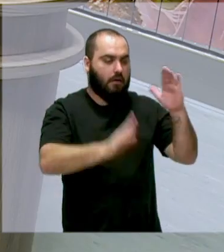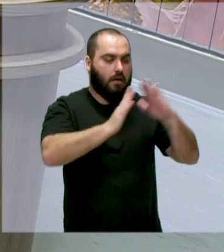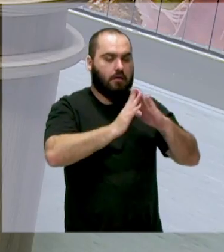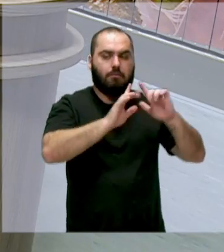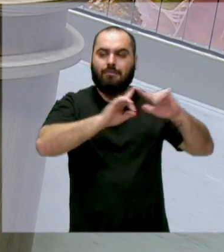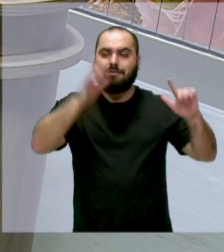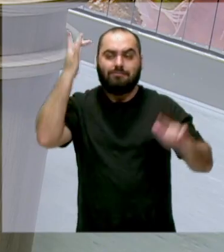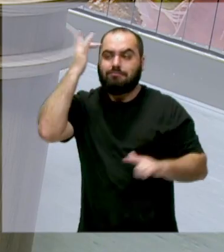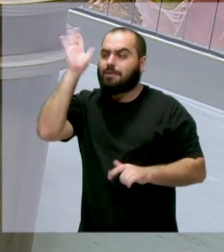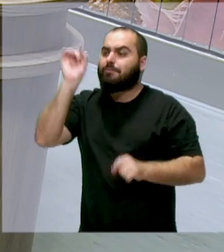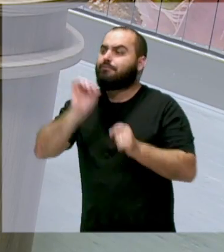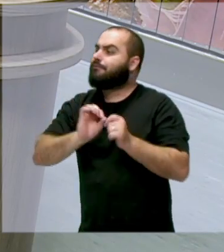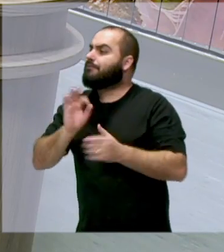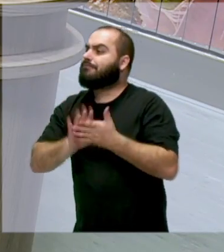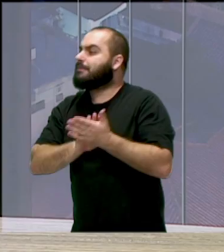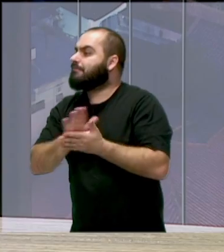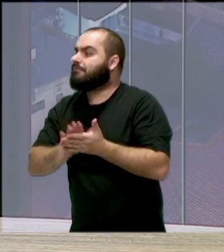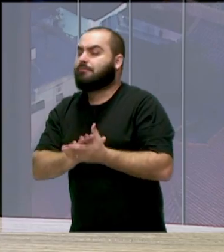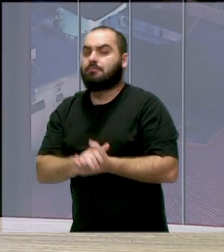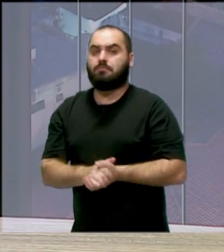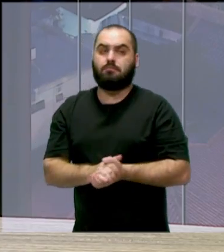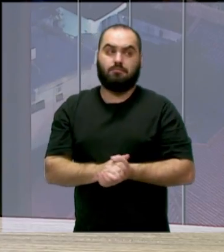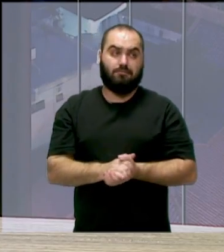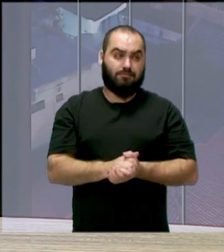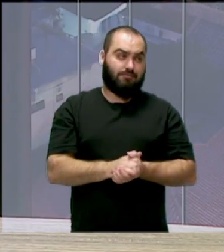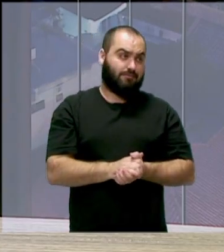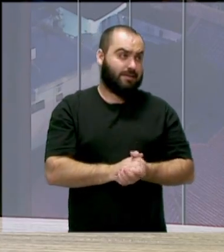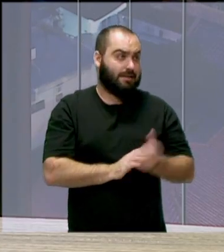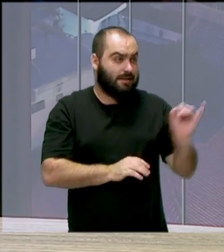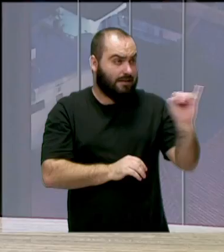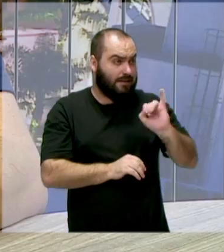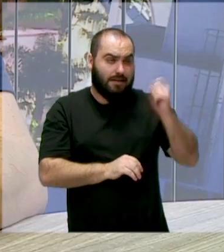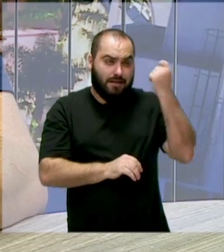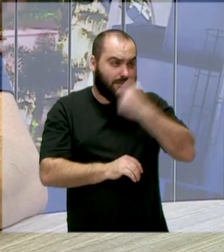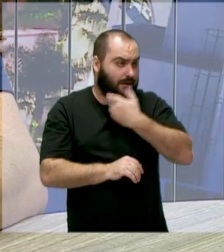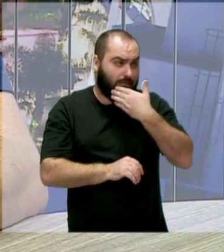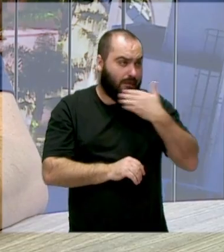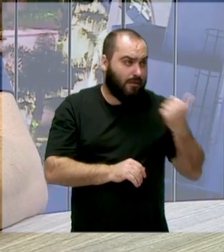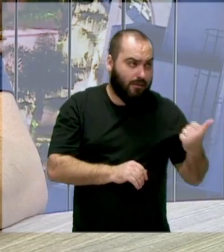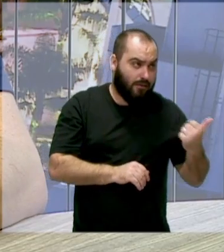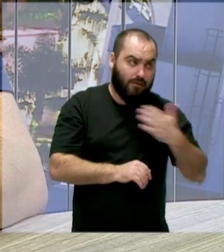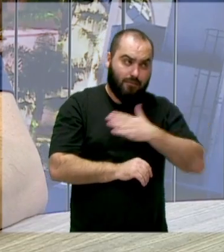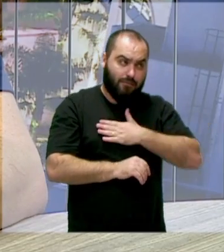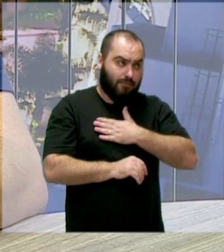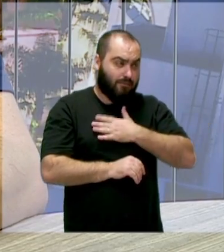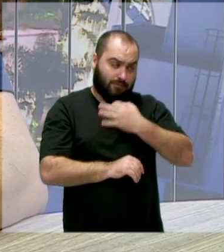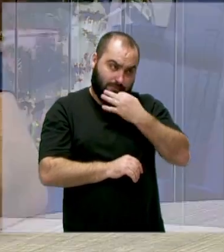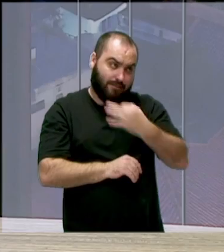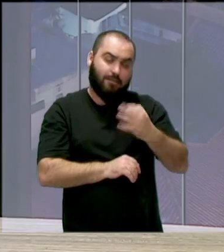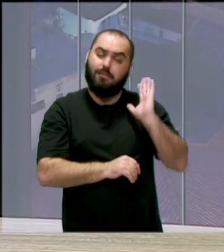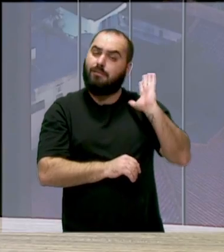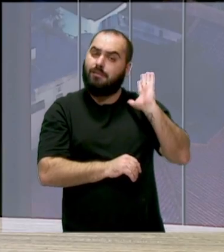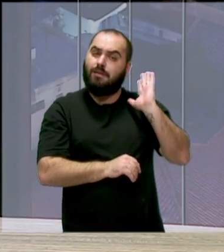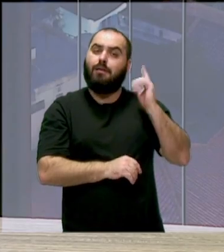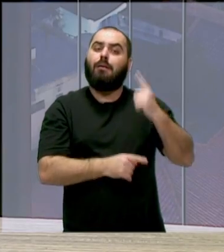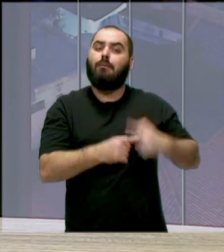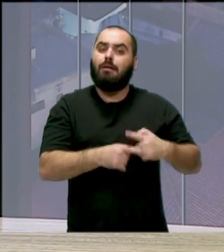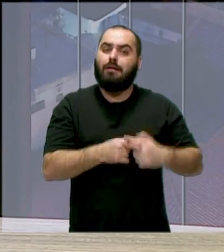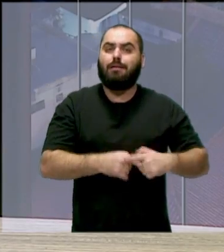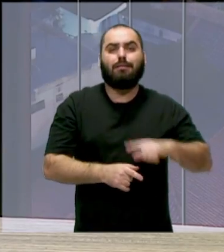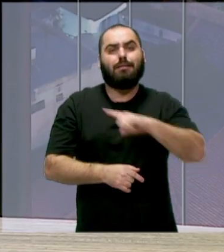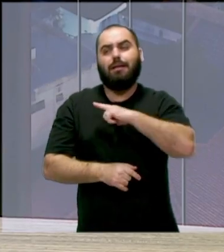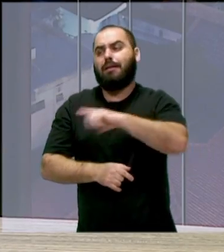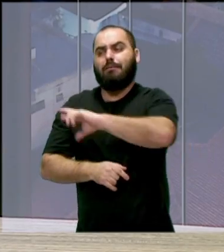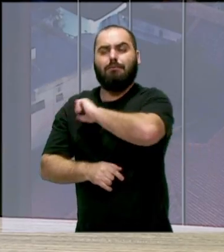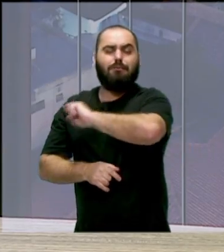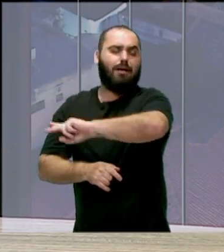mas nesse sentido, Itajaí deveria estar muito melhor, na minha opinião. Porque nós temos